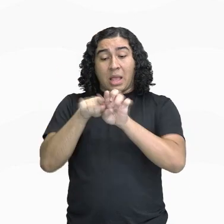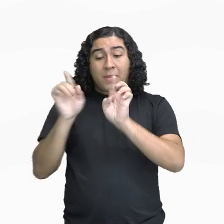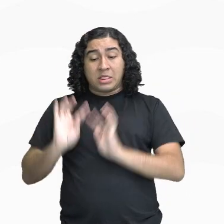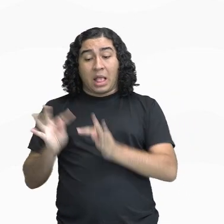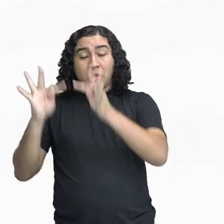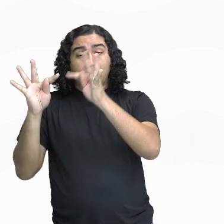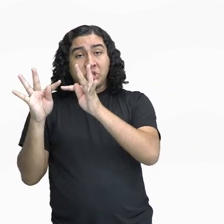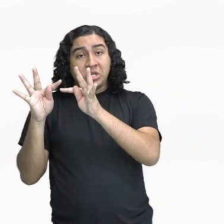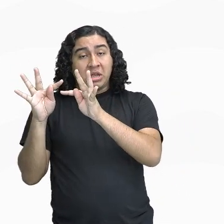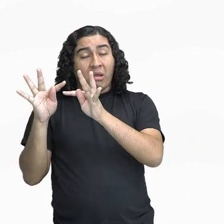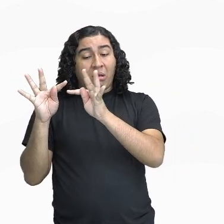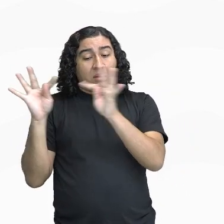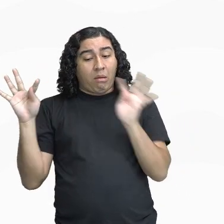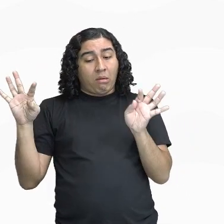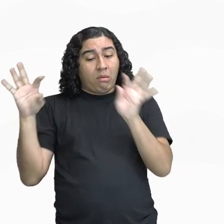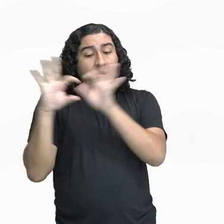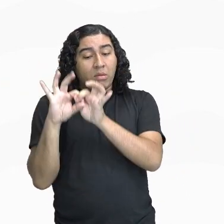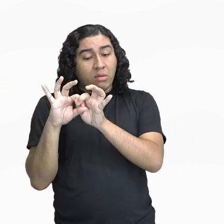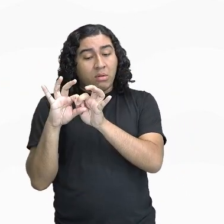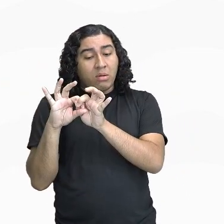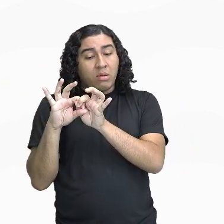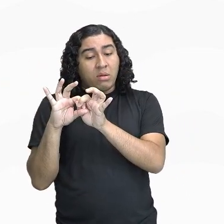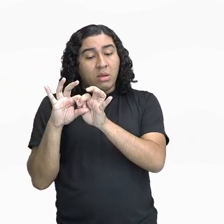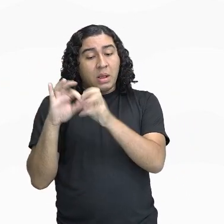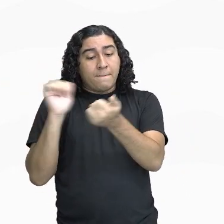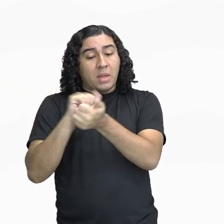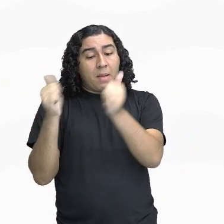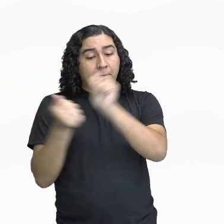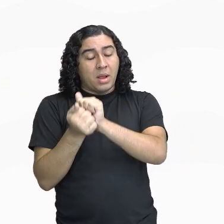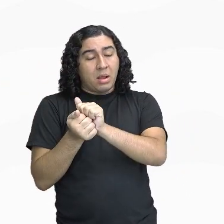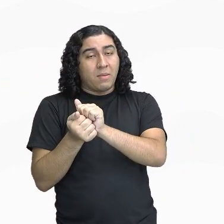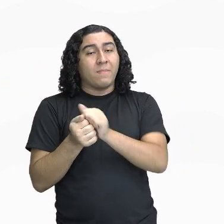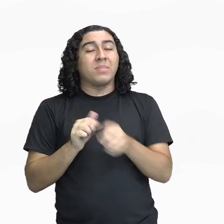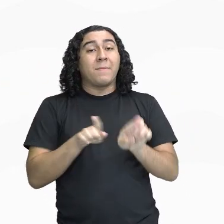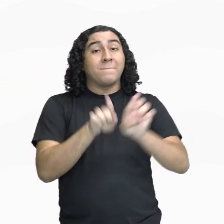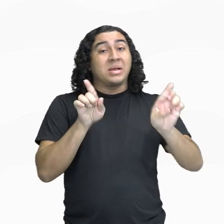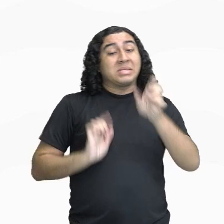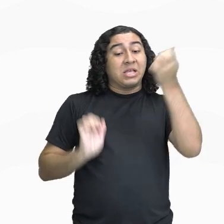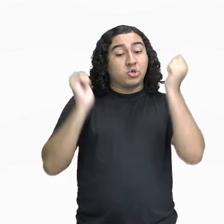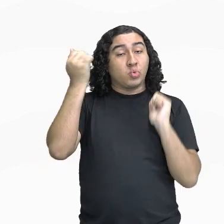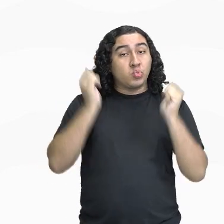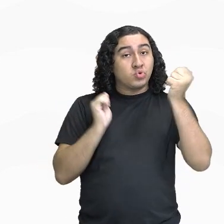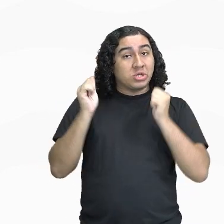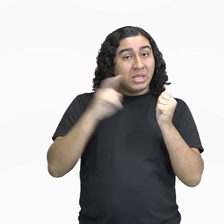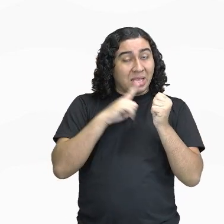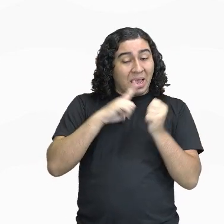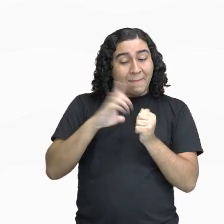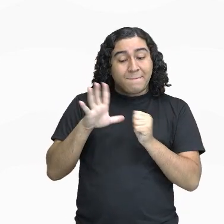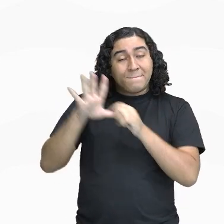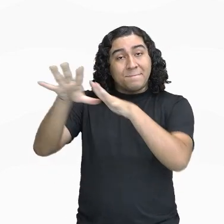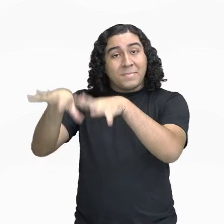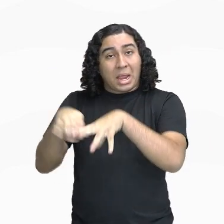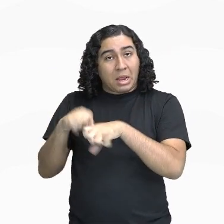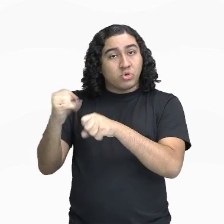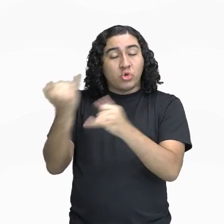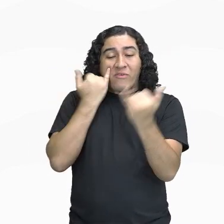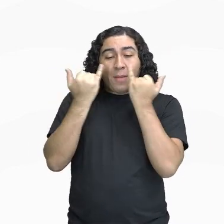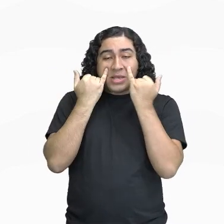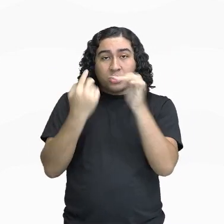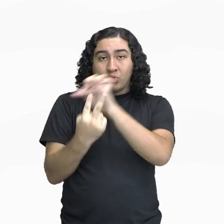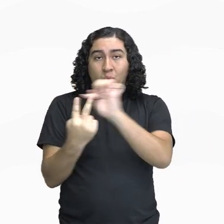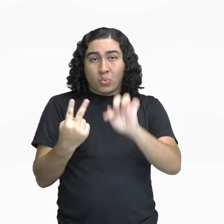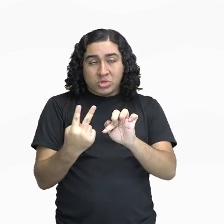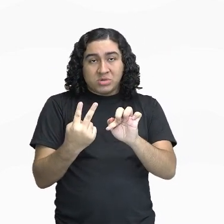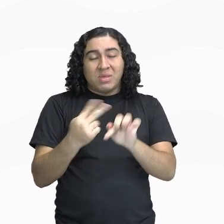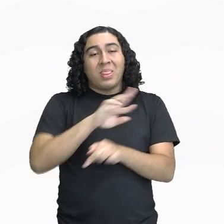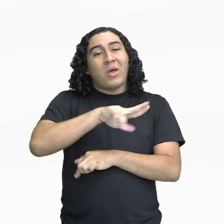né? Isso mesmo. Vou juntar as duas coisas, mas aí a indústria junta as duas coisas, mas não só para, né, para